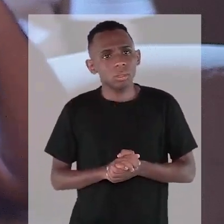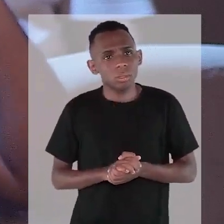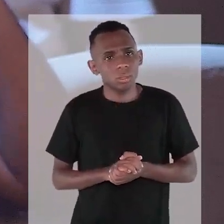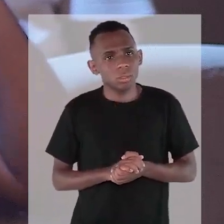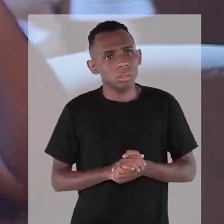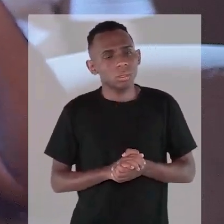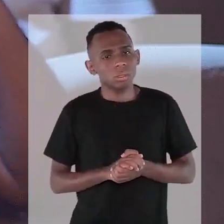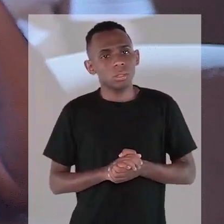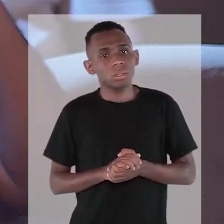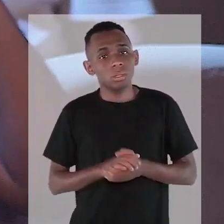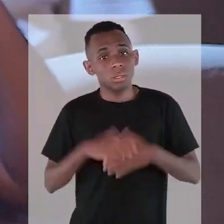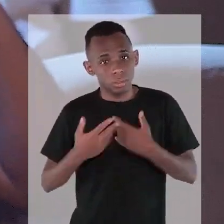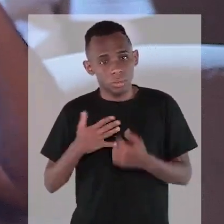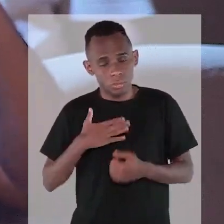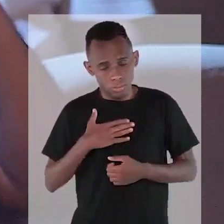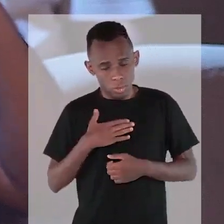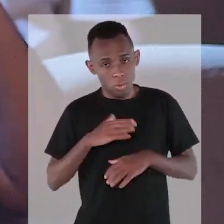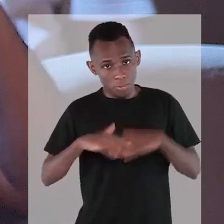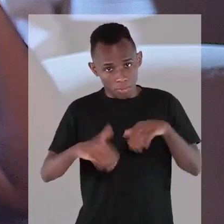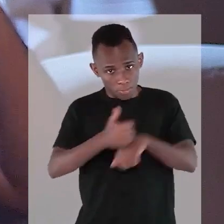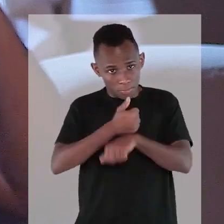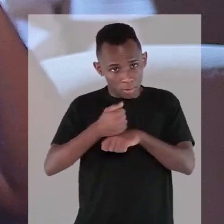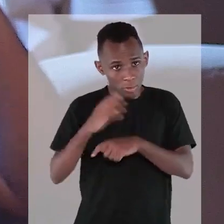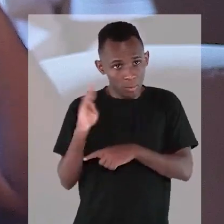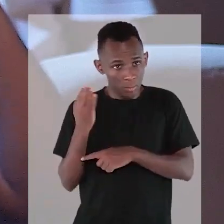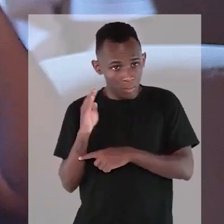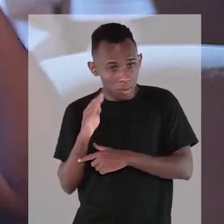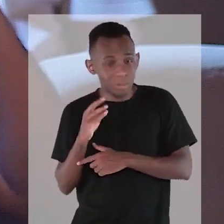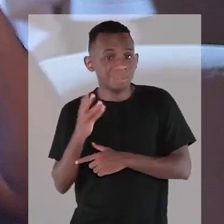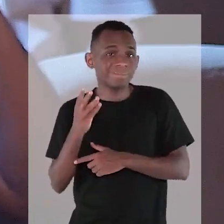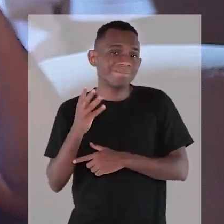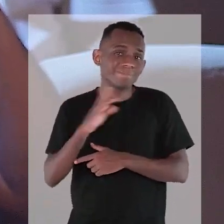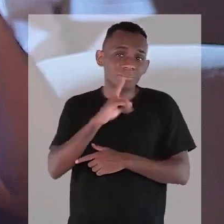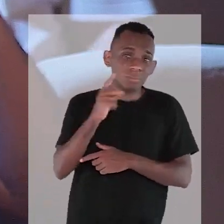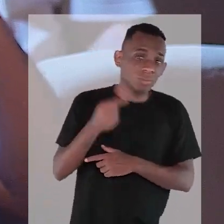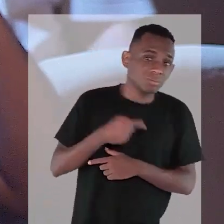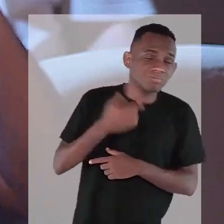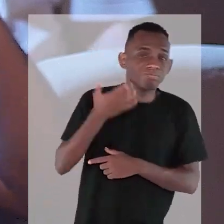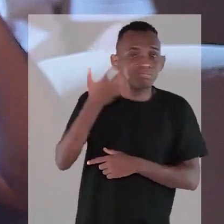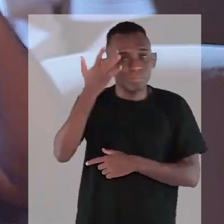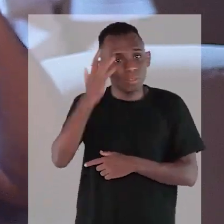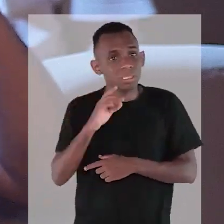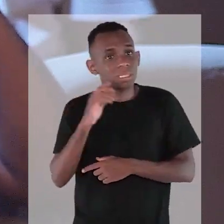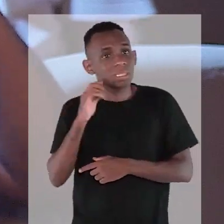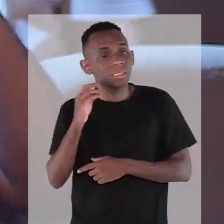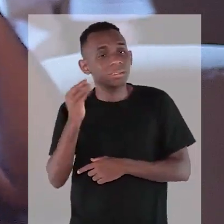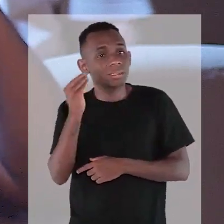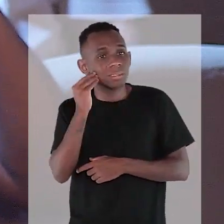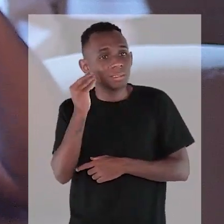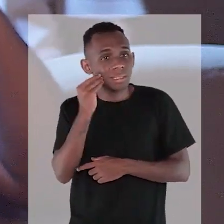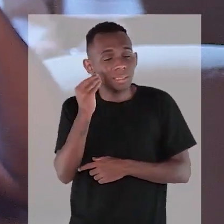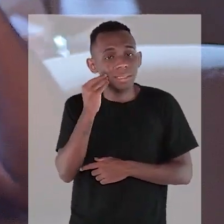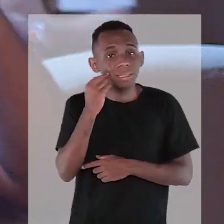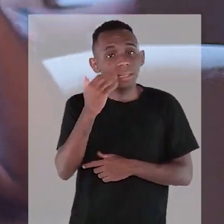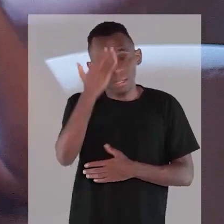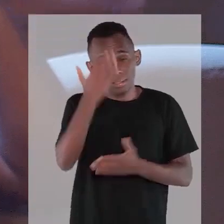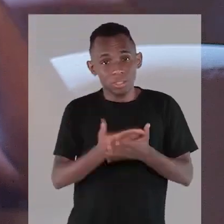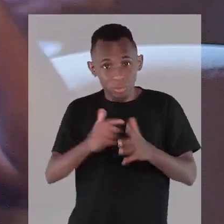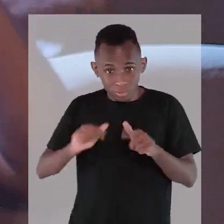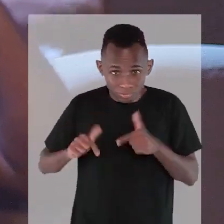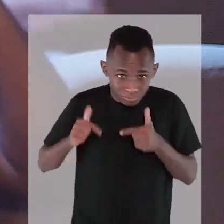isso também. E aí o biólogo falando, sei lá, tentando talvez, não sei se determinista ou o que é, mas